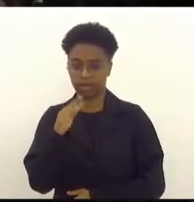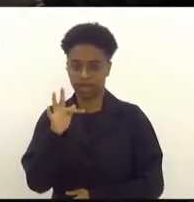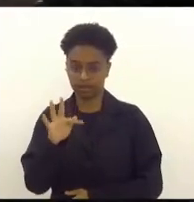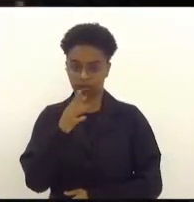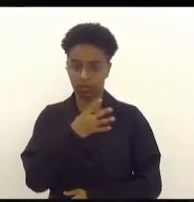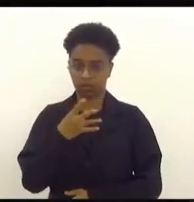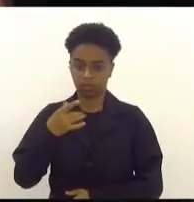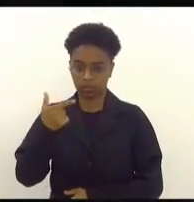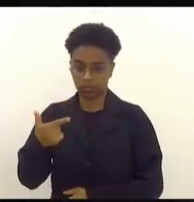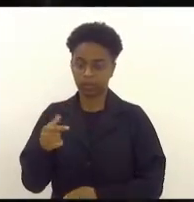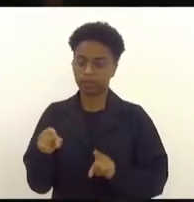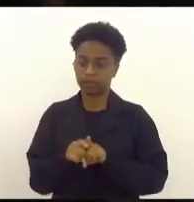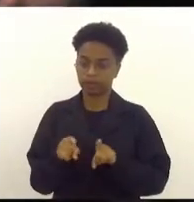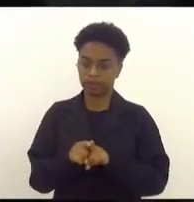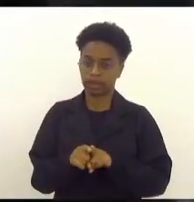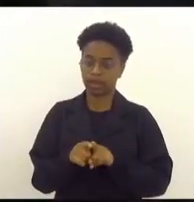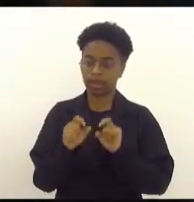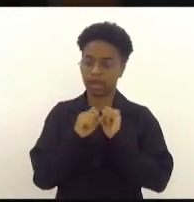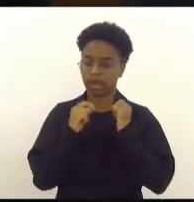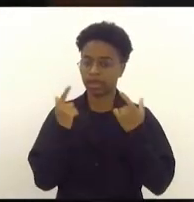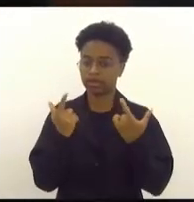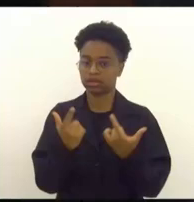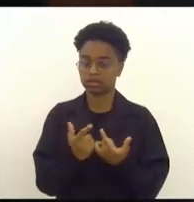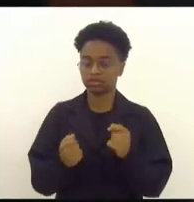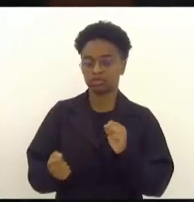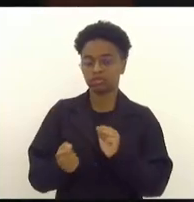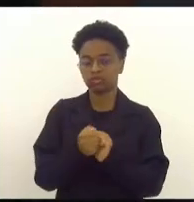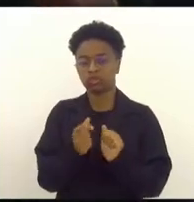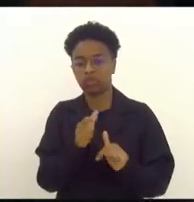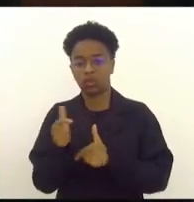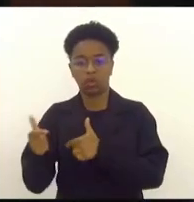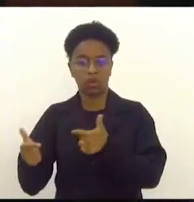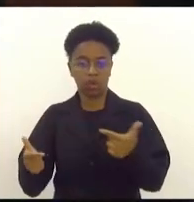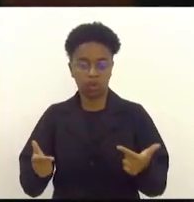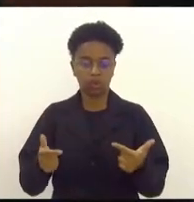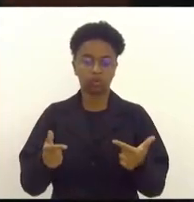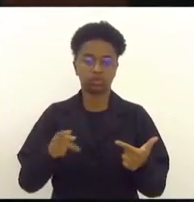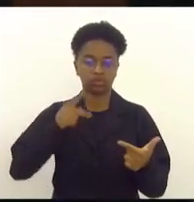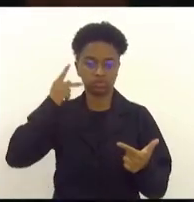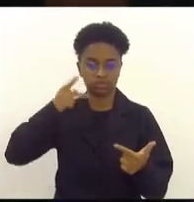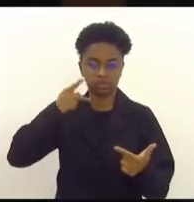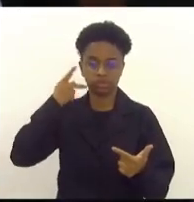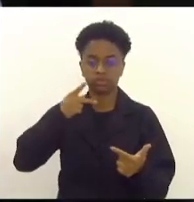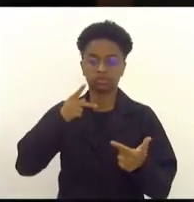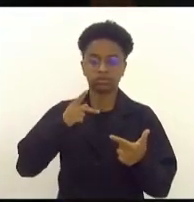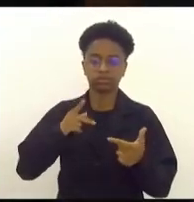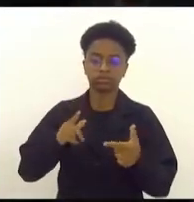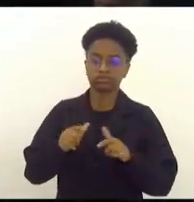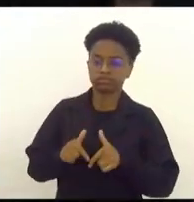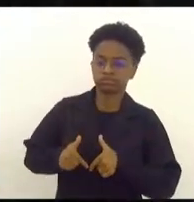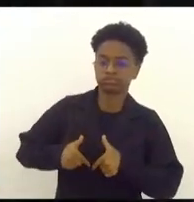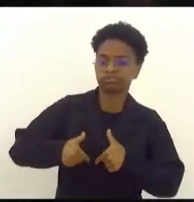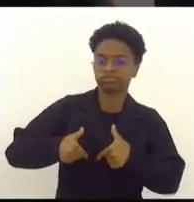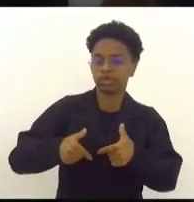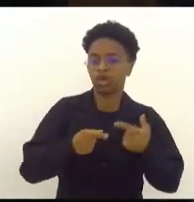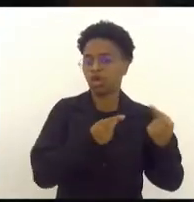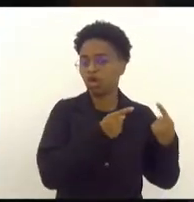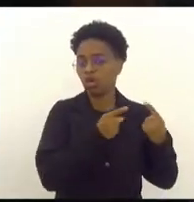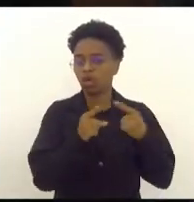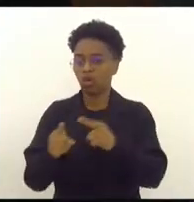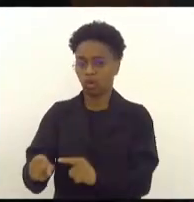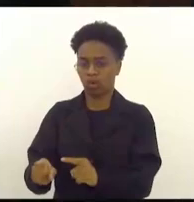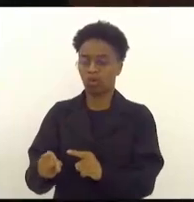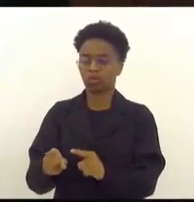o Parlamento Assembleia Legislativa junto com outros parlamentos estão seguindo contrariamente